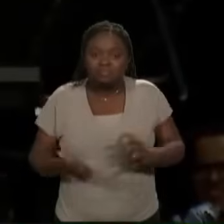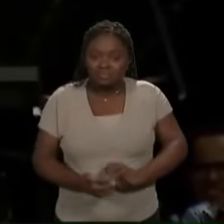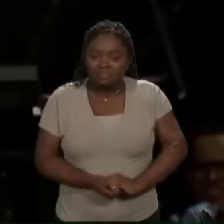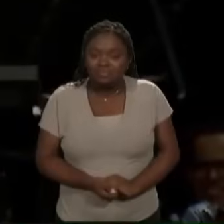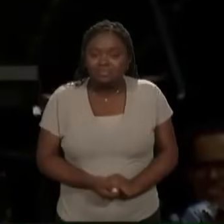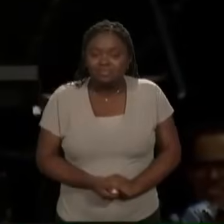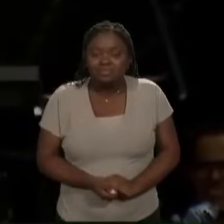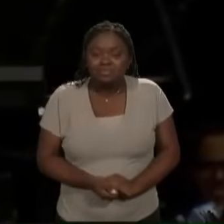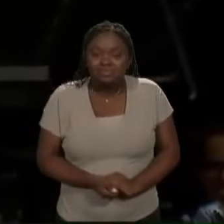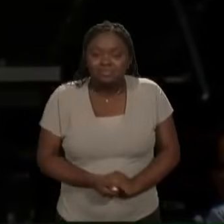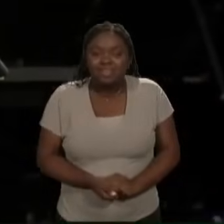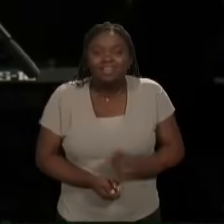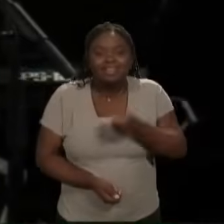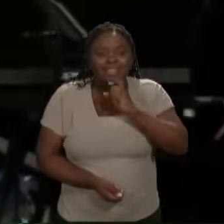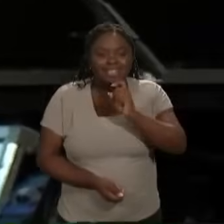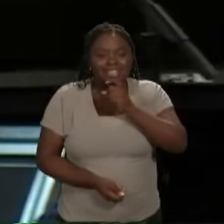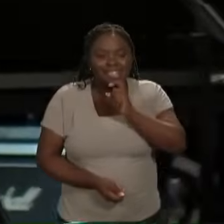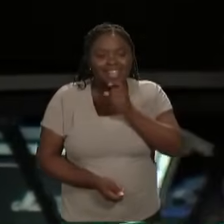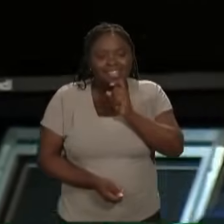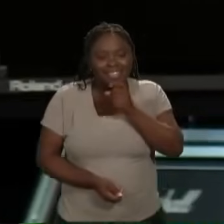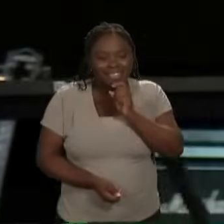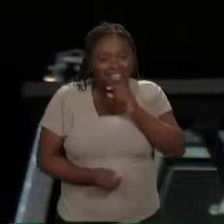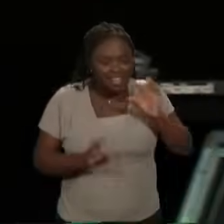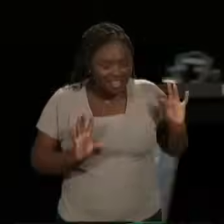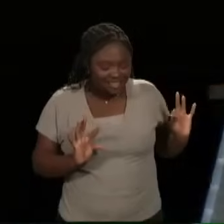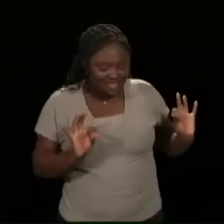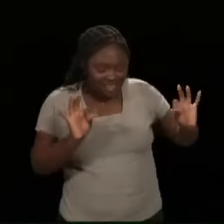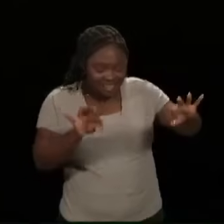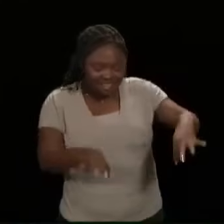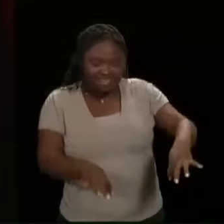É atrás da geladeira nessa época, filha.